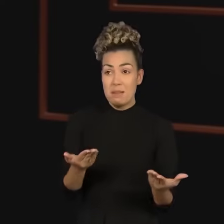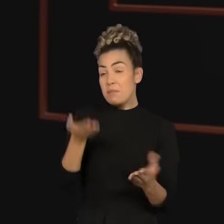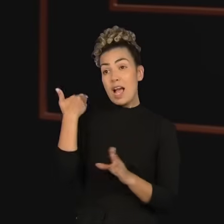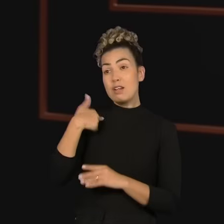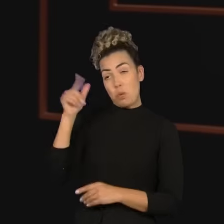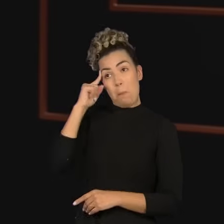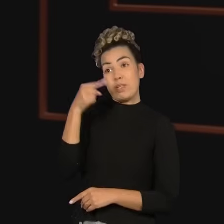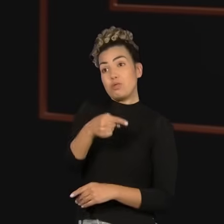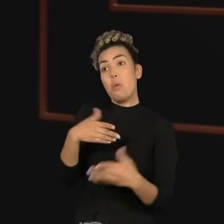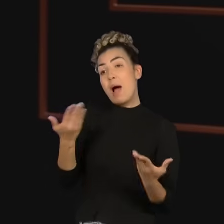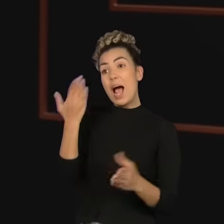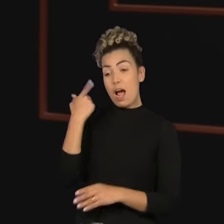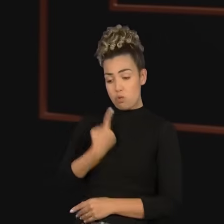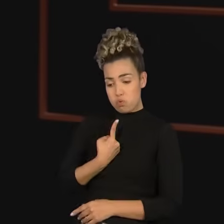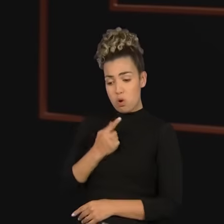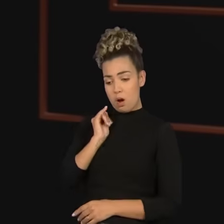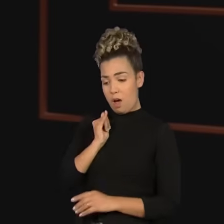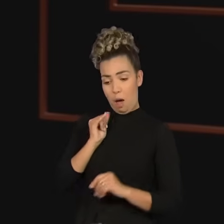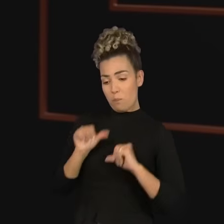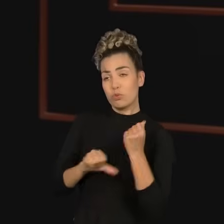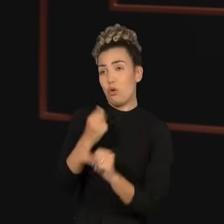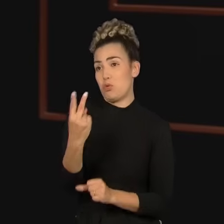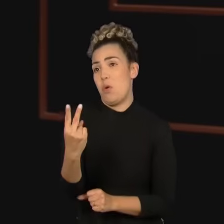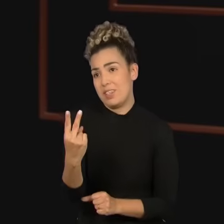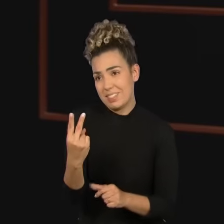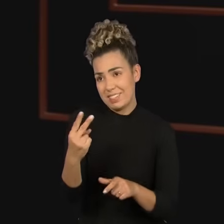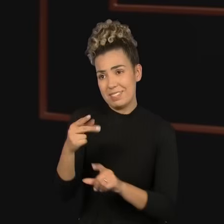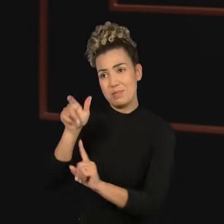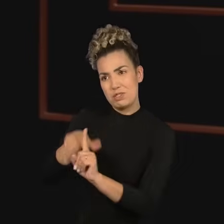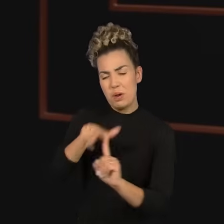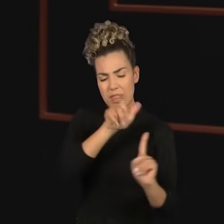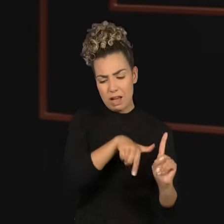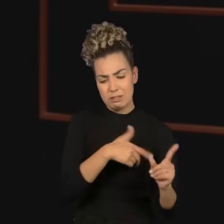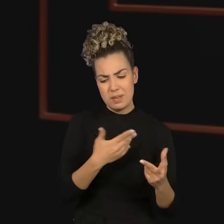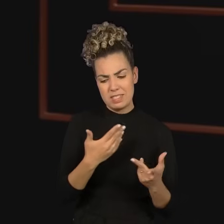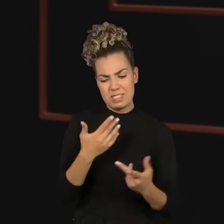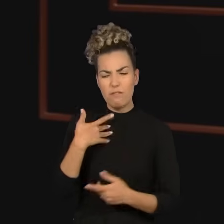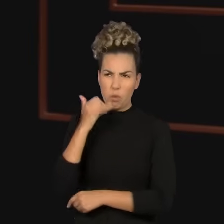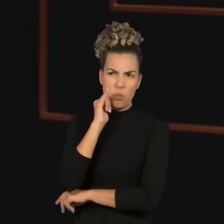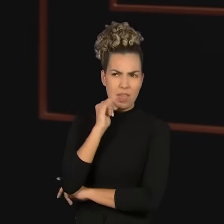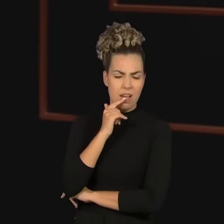várias vezes eu ia montar, não sei se eu conto essa história, mas eu acho que sim.